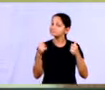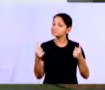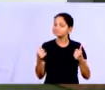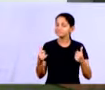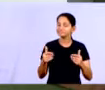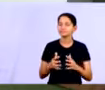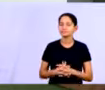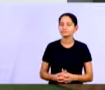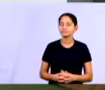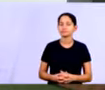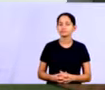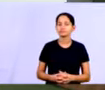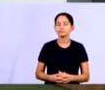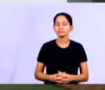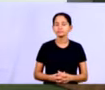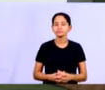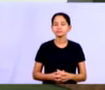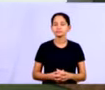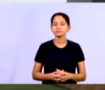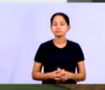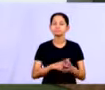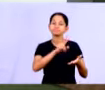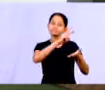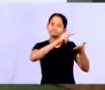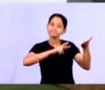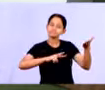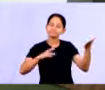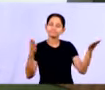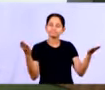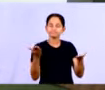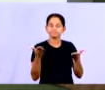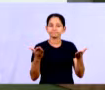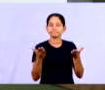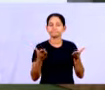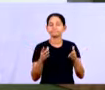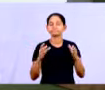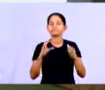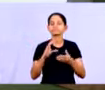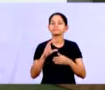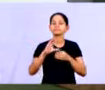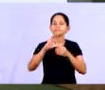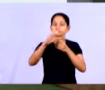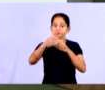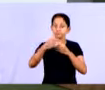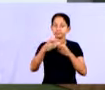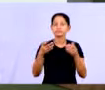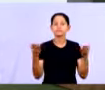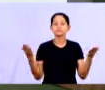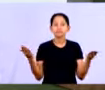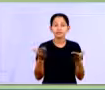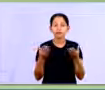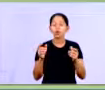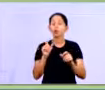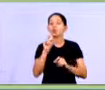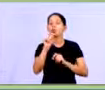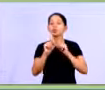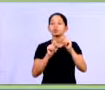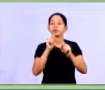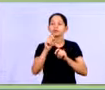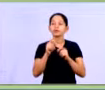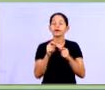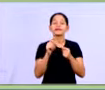Ok. Vamos então ler mais um conceito de payback? Pode ler, professora. O método payback busca